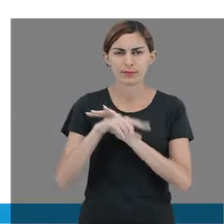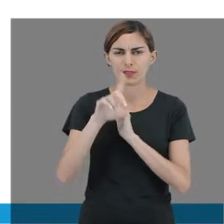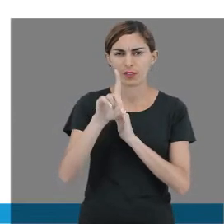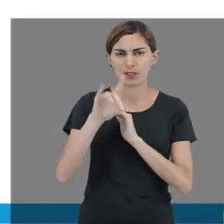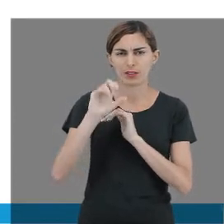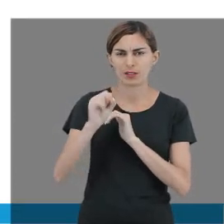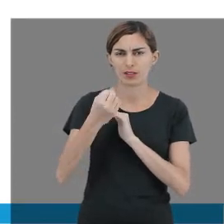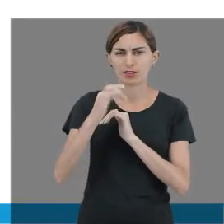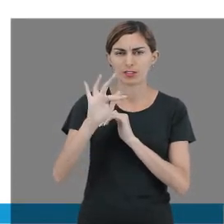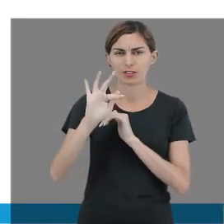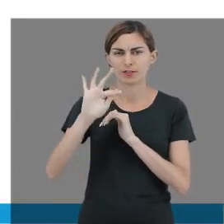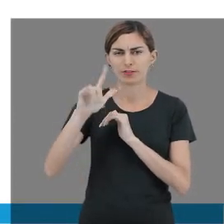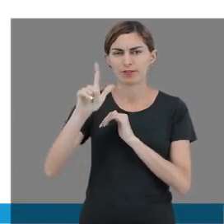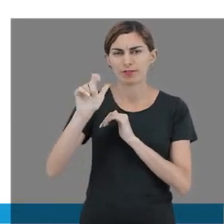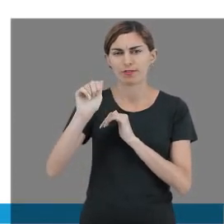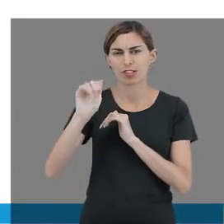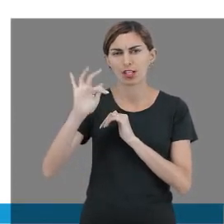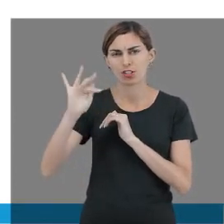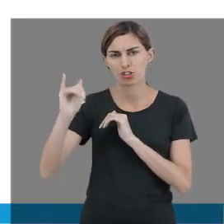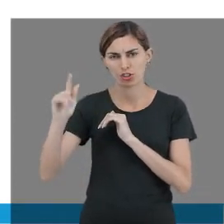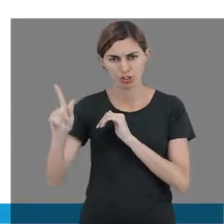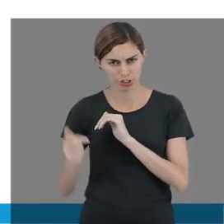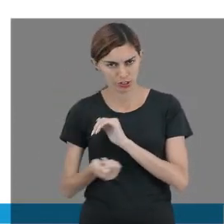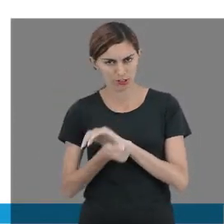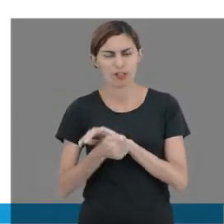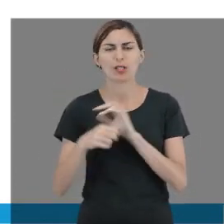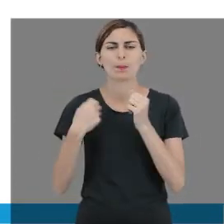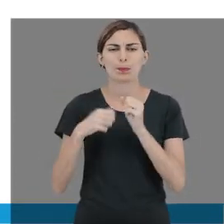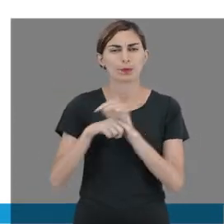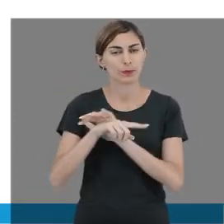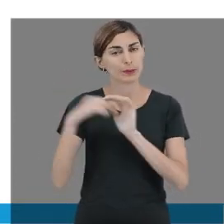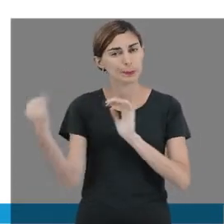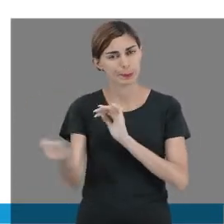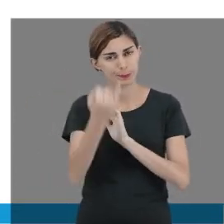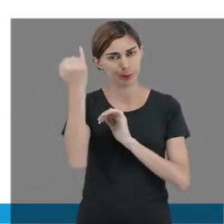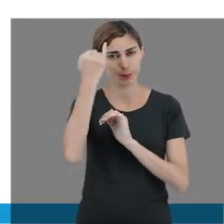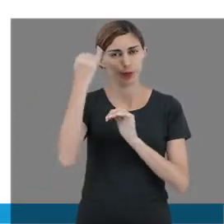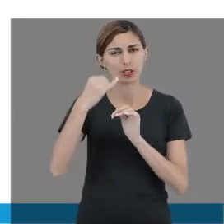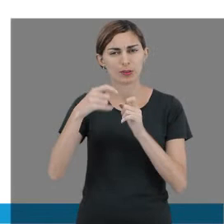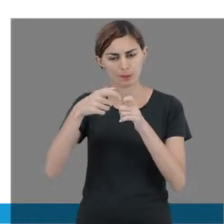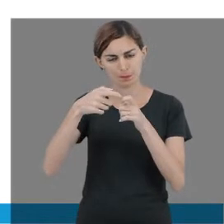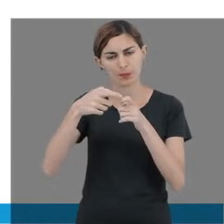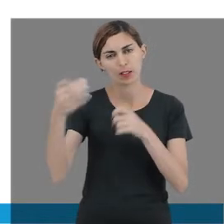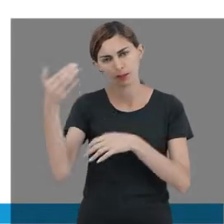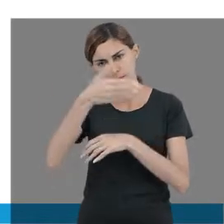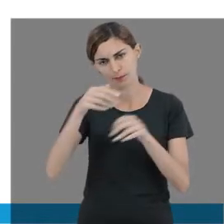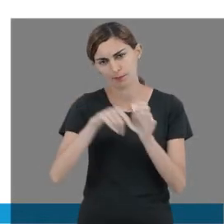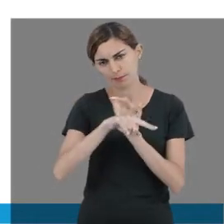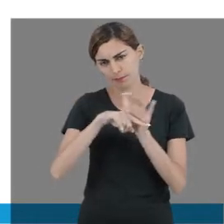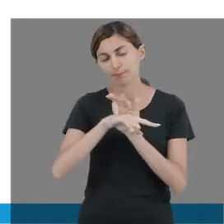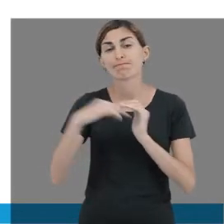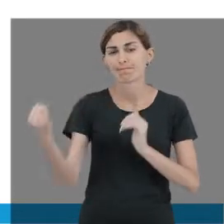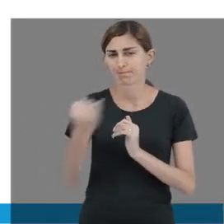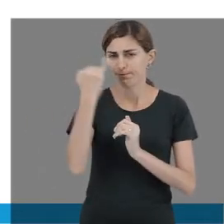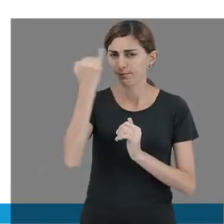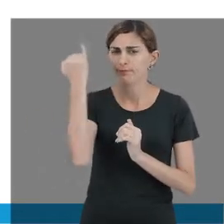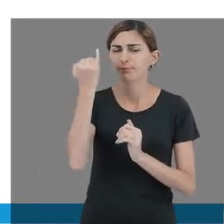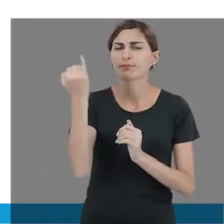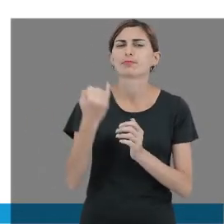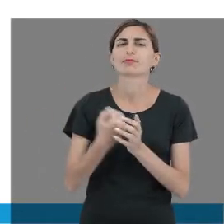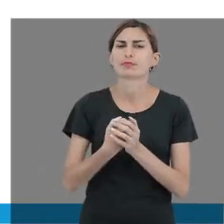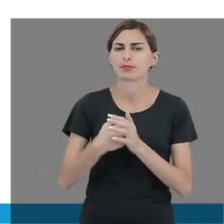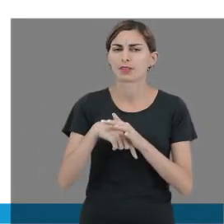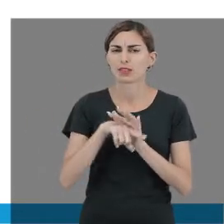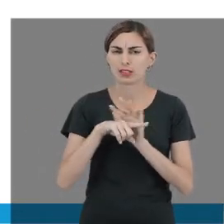exames complementares em que a gente pode avaliar, mas é muito importante a avaliação clínica. Eu acho que é até mais importante do que os exames de imagem. Os